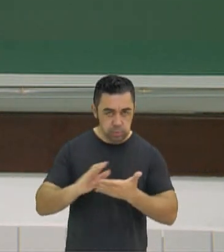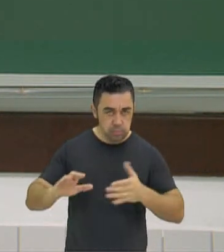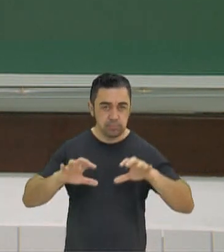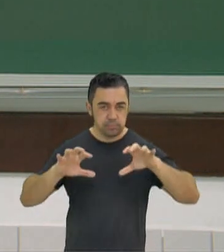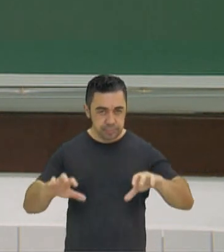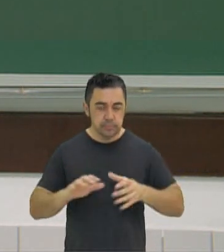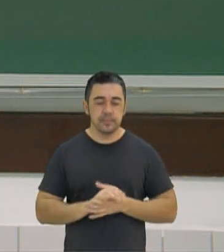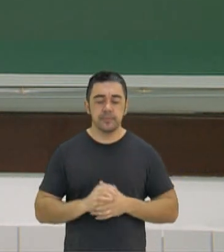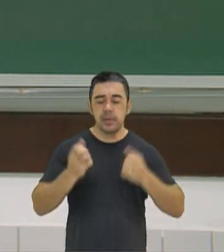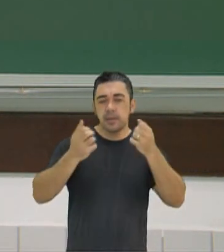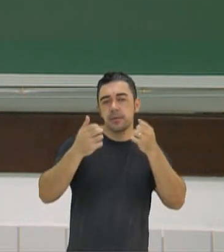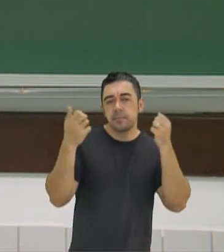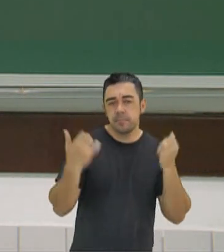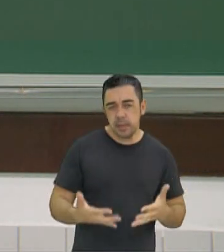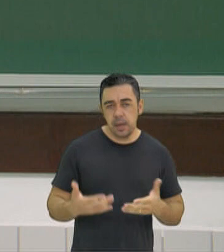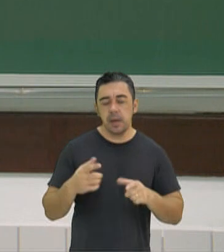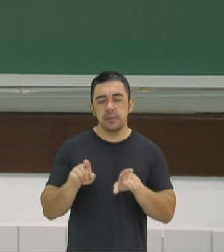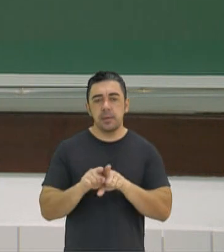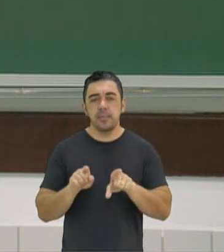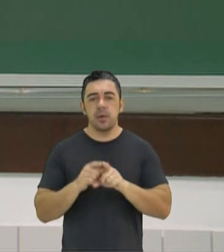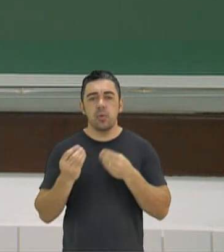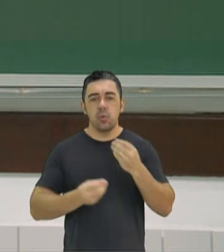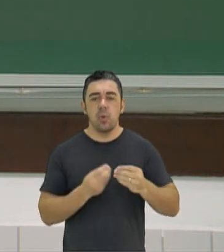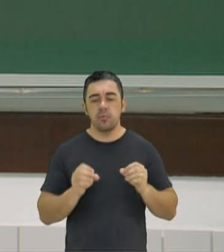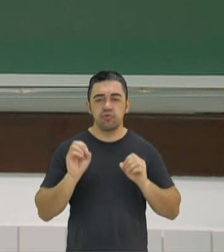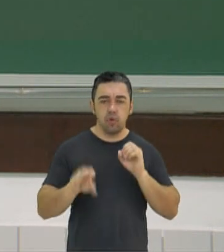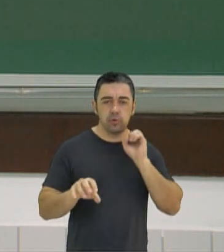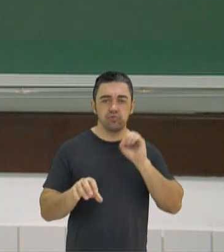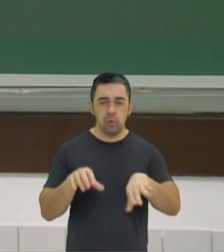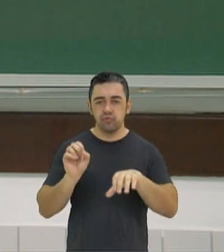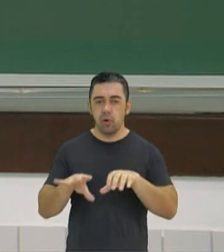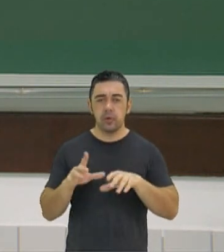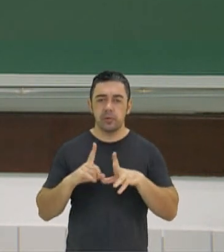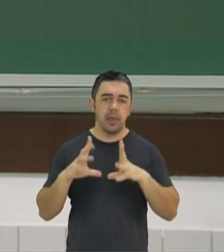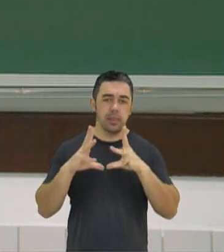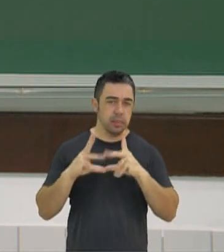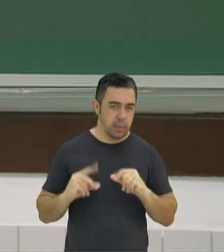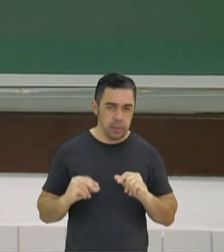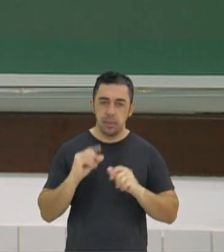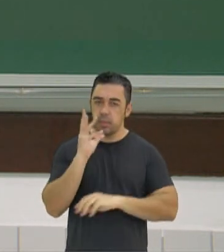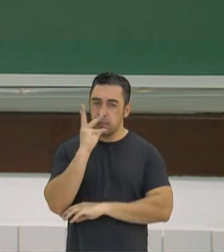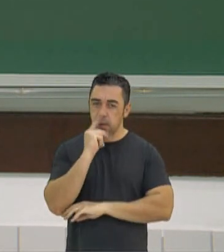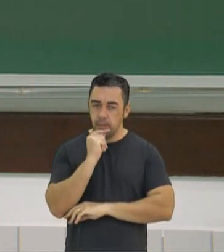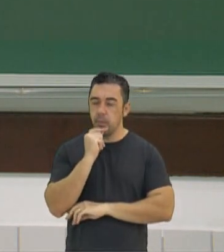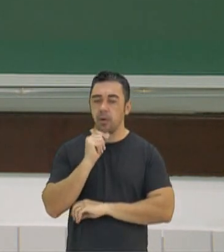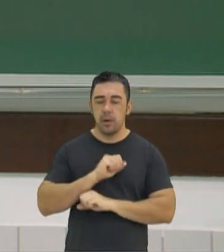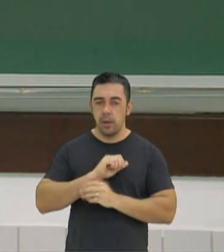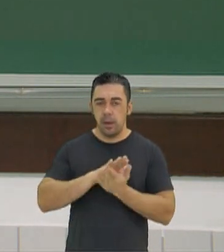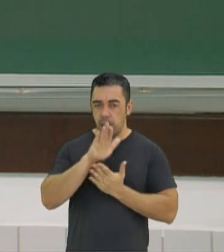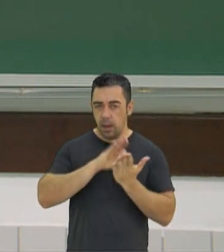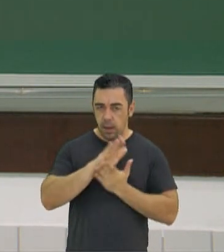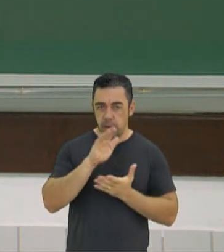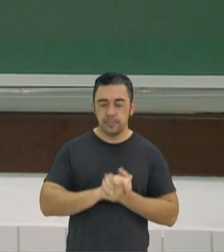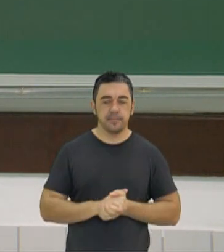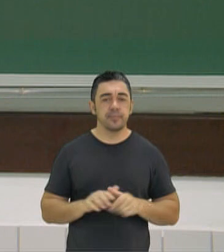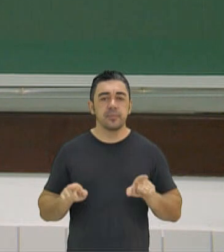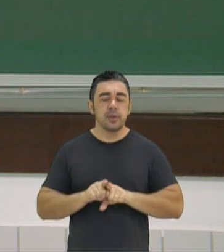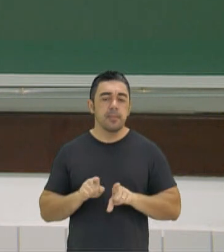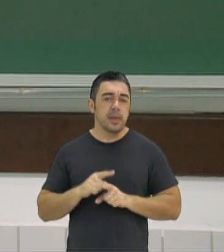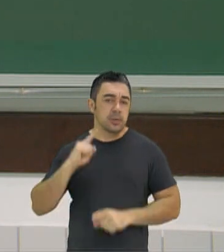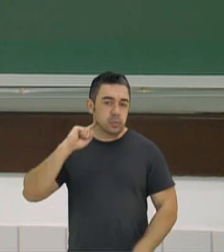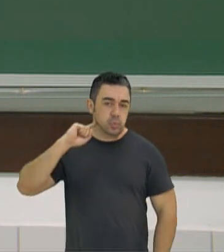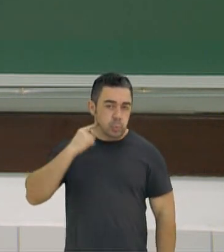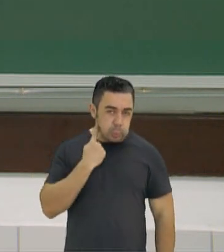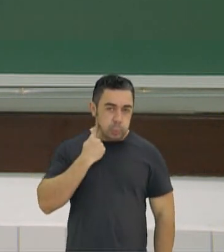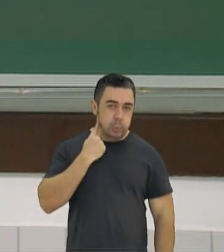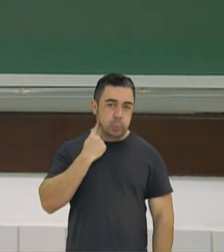embasada. Falar sobre o acúmulo de material não biodegradável de uma maneira desenfreada, contaminação tanto